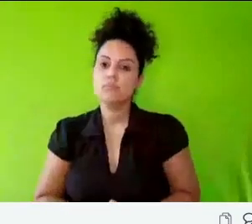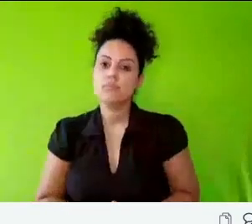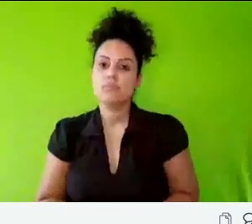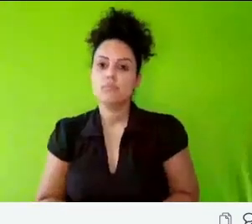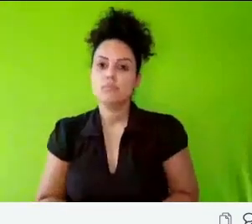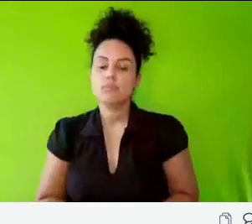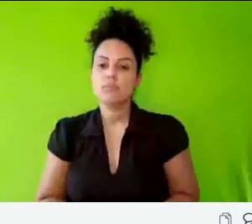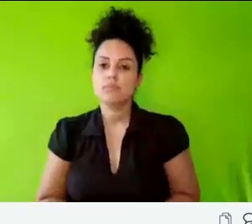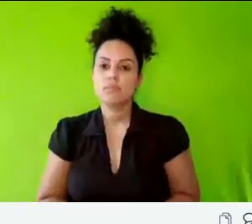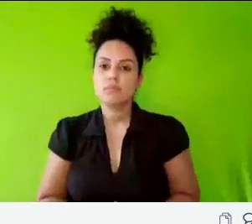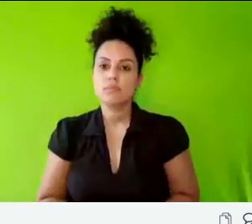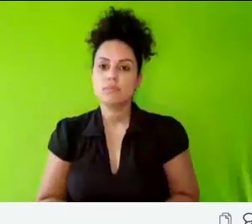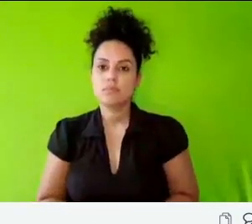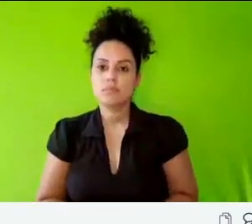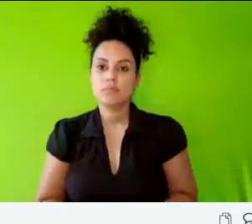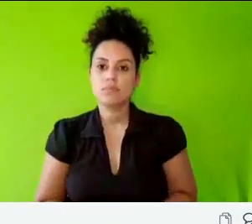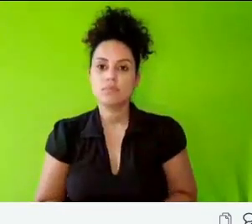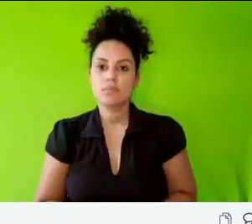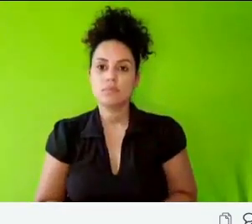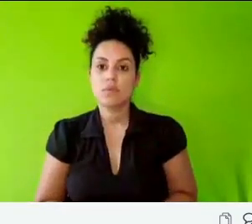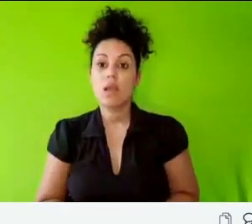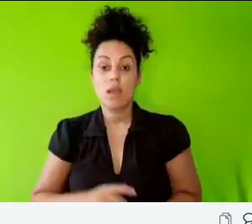De inscritos 260